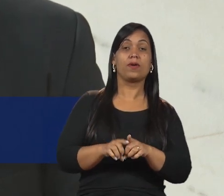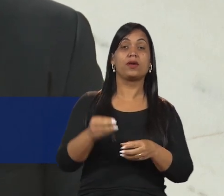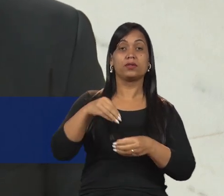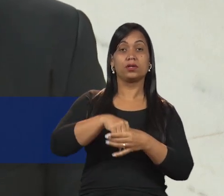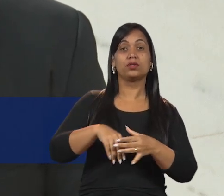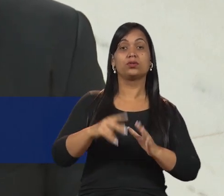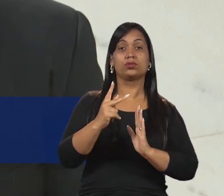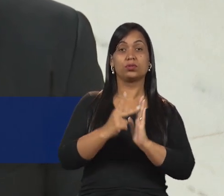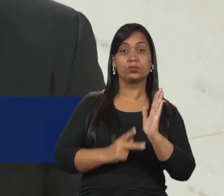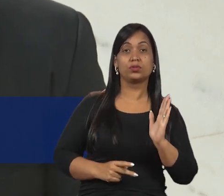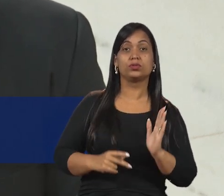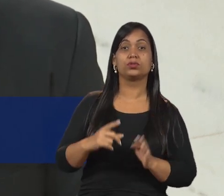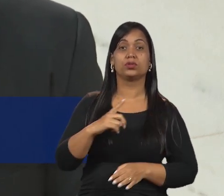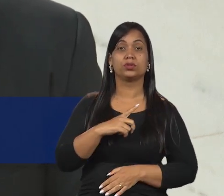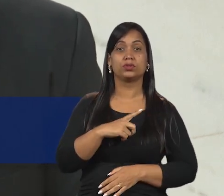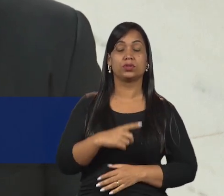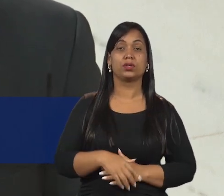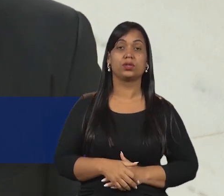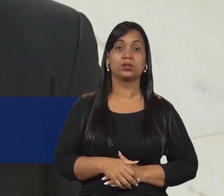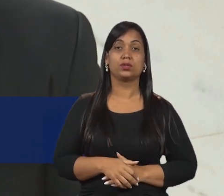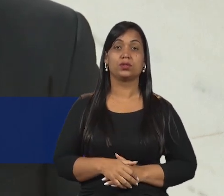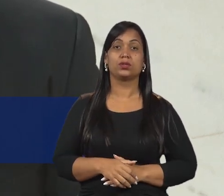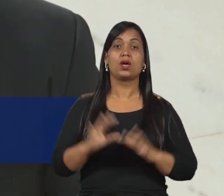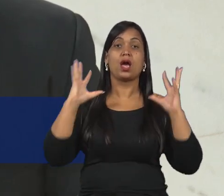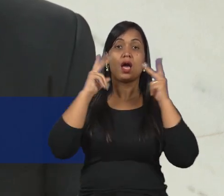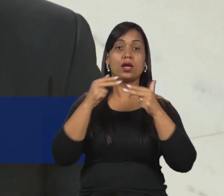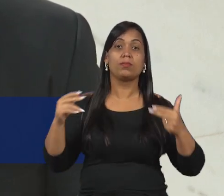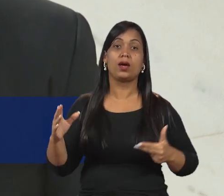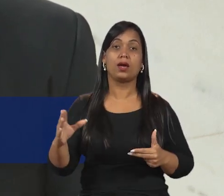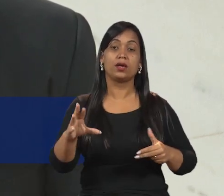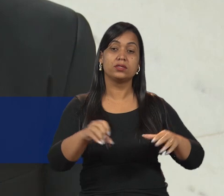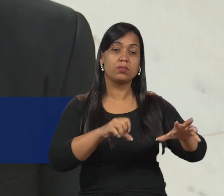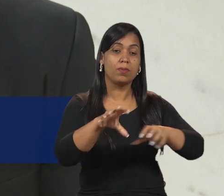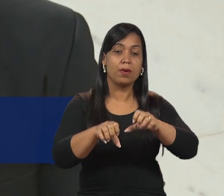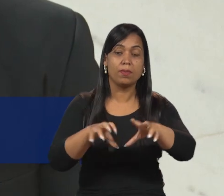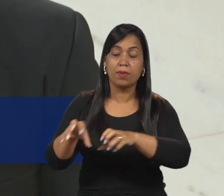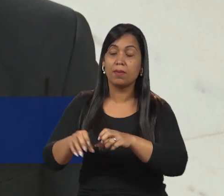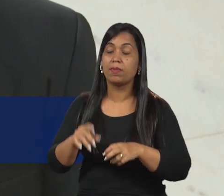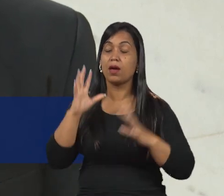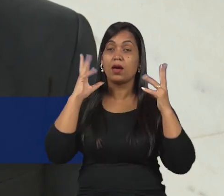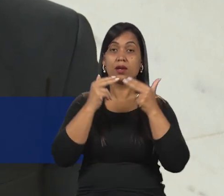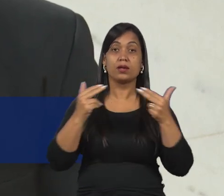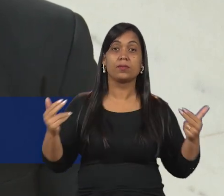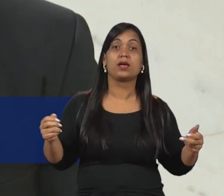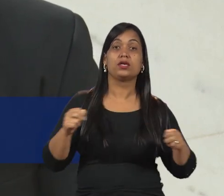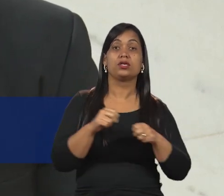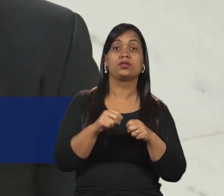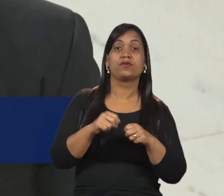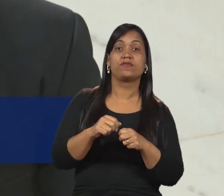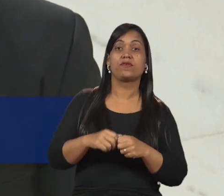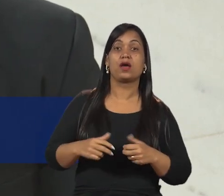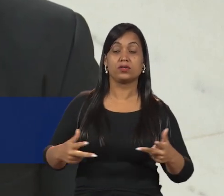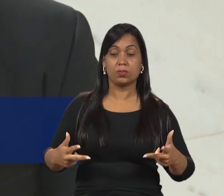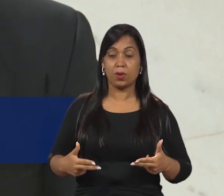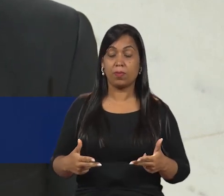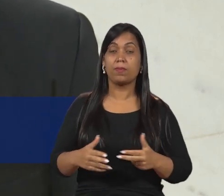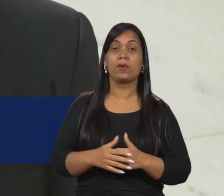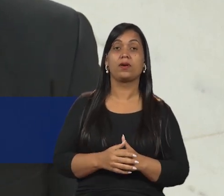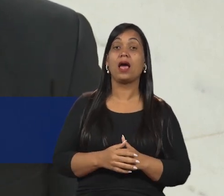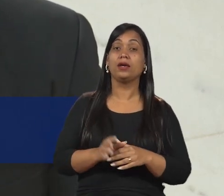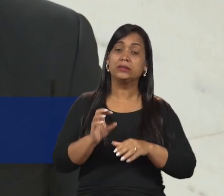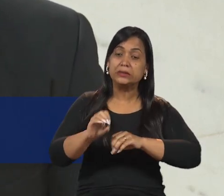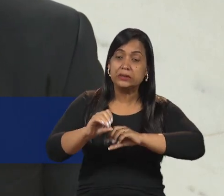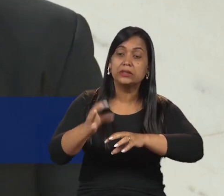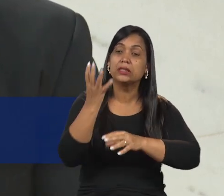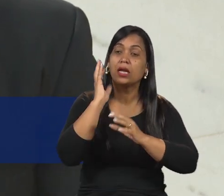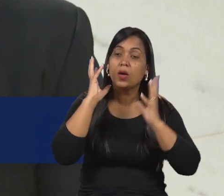projeto, um núcleo de resgate de animais. Então, a gente tem alguns animais resgatados, a gente faz um adestramento básico e a ideia é a